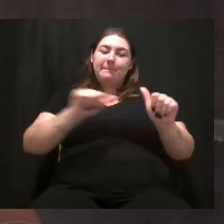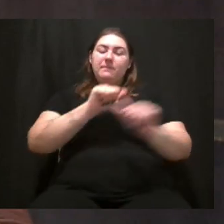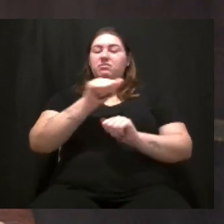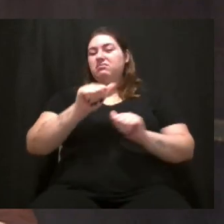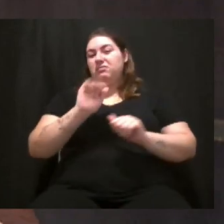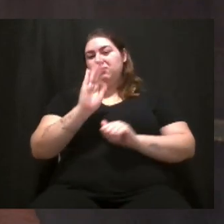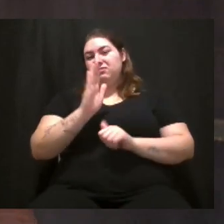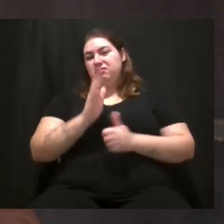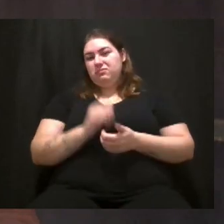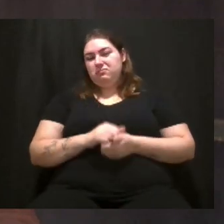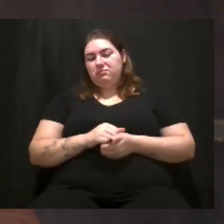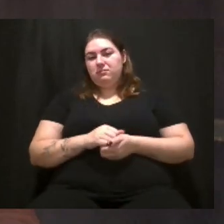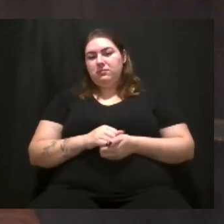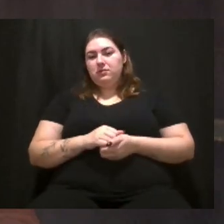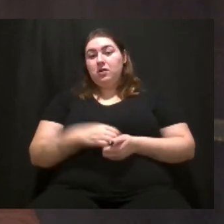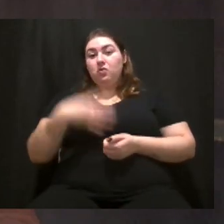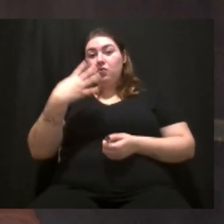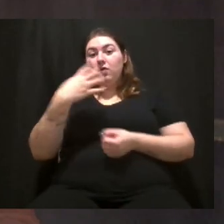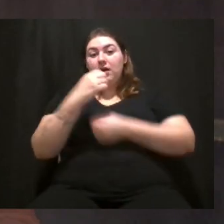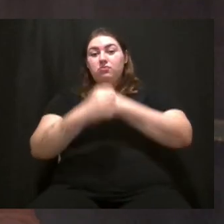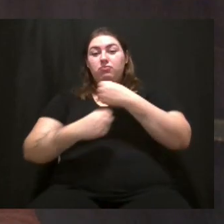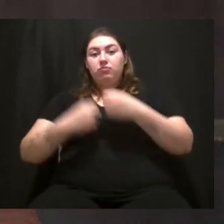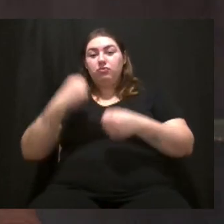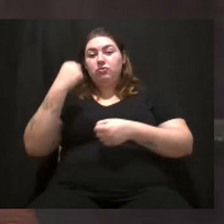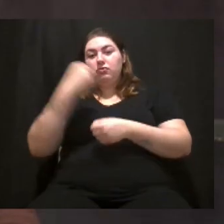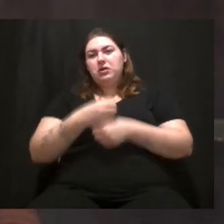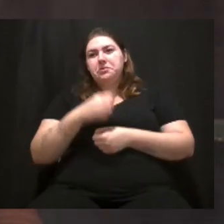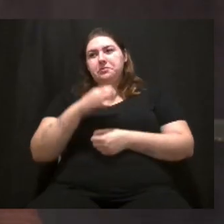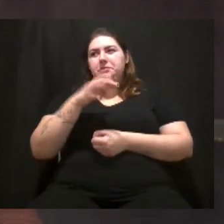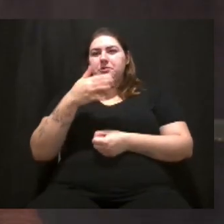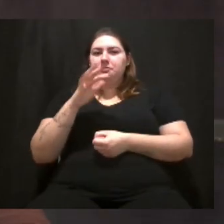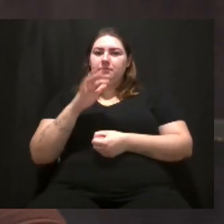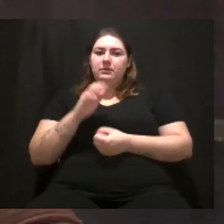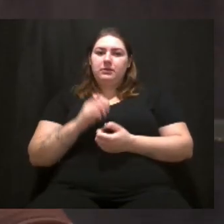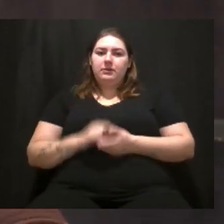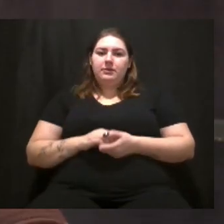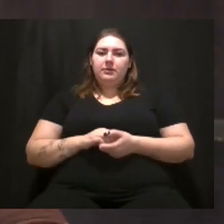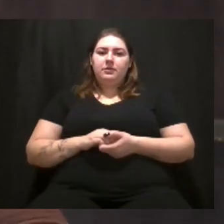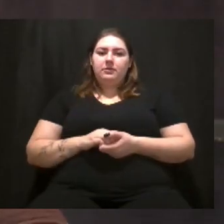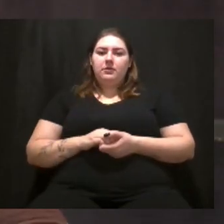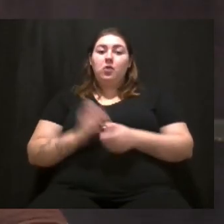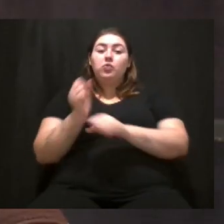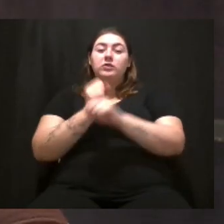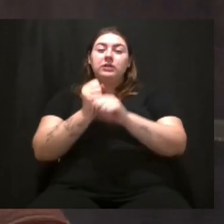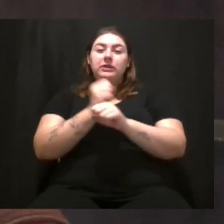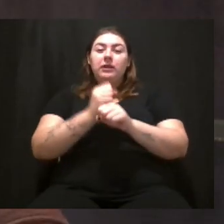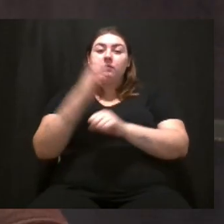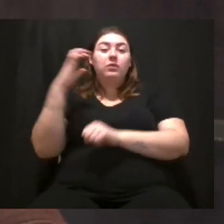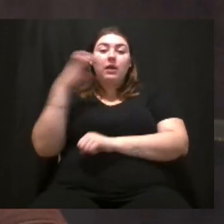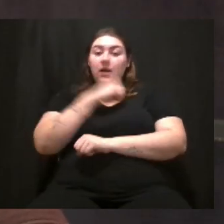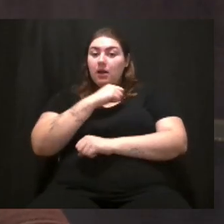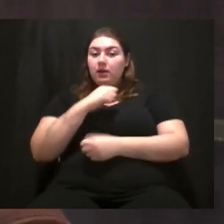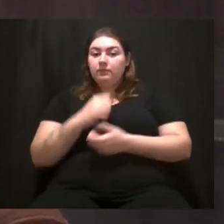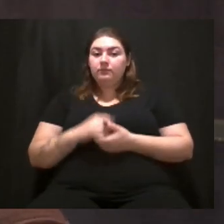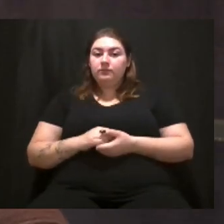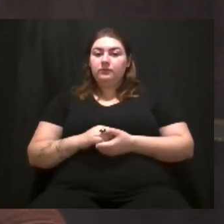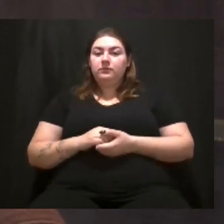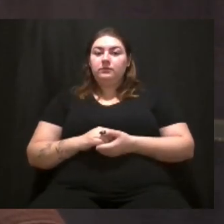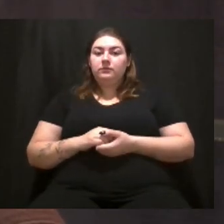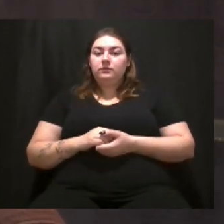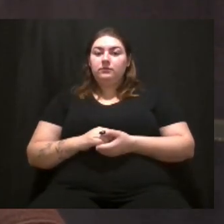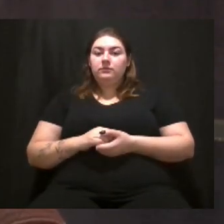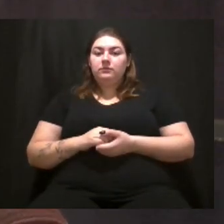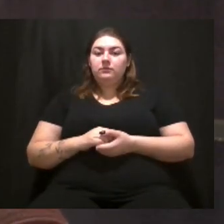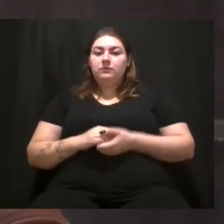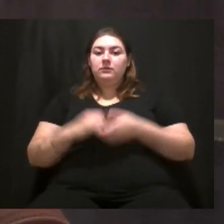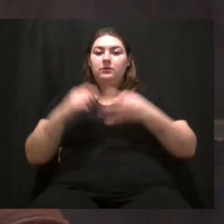são 4 anos cada bloco, praticamente, né? Sim. É um tempo muito curto. Se a criança nesses 4 anos mudar 3 vezes de